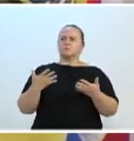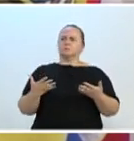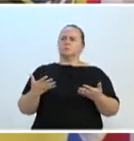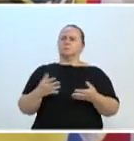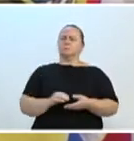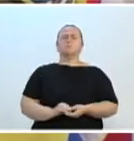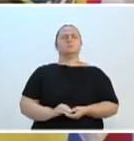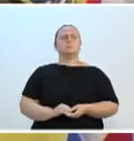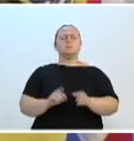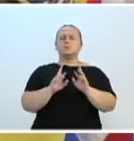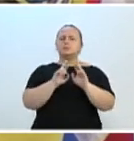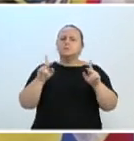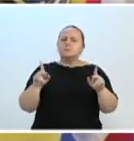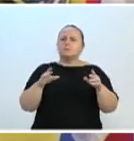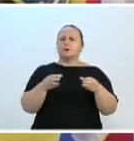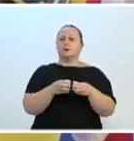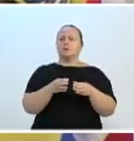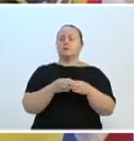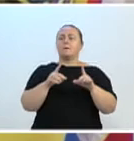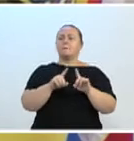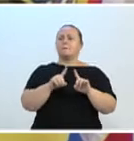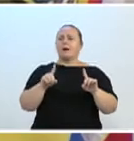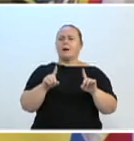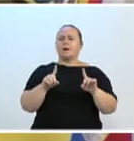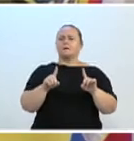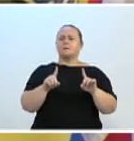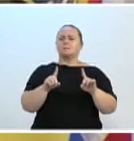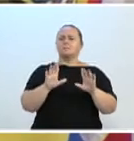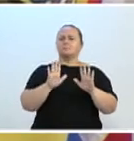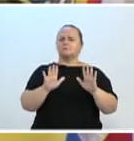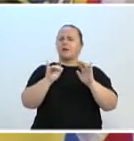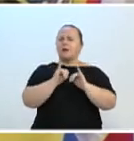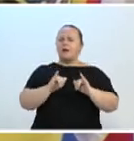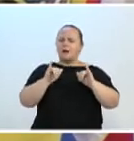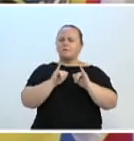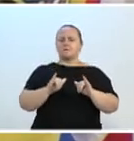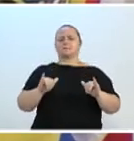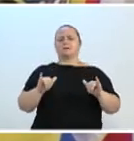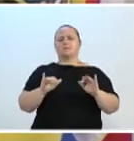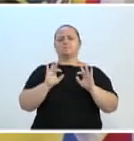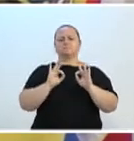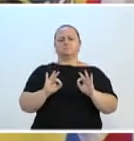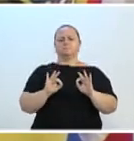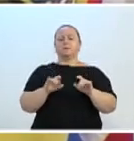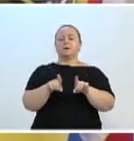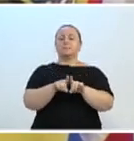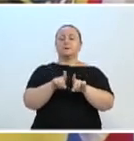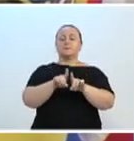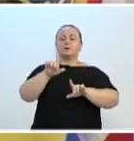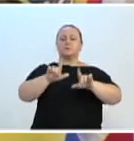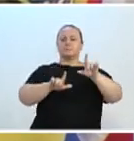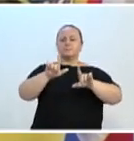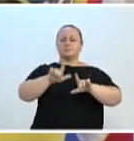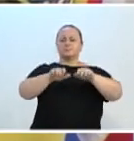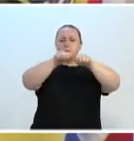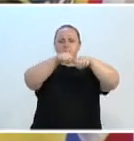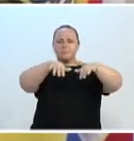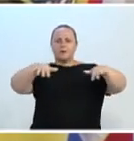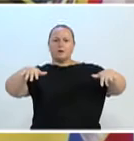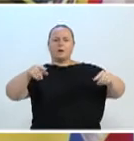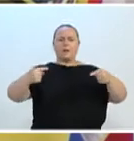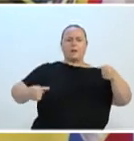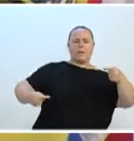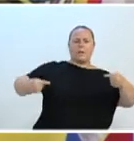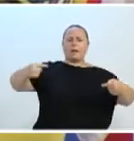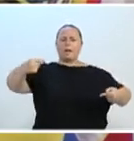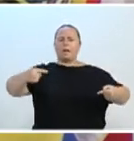totalmente diferente, mas eu quero referenciar para os caros colegas e deixar bem claro para a imprensa que nós não estamos aqui para degladiar ou coisa